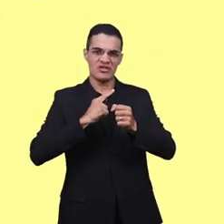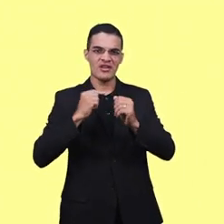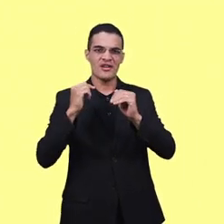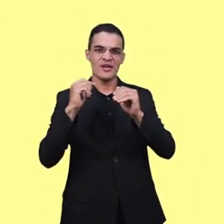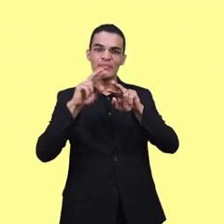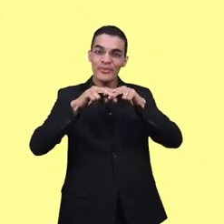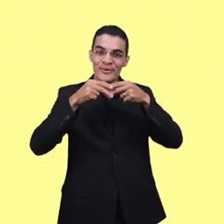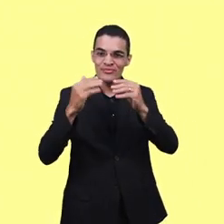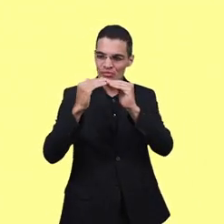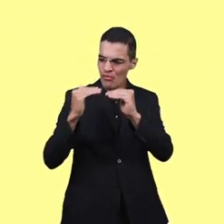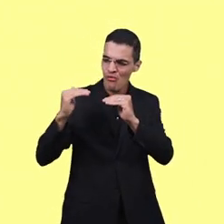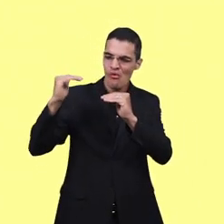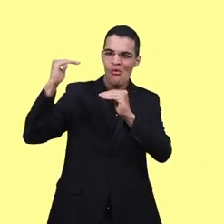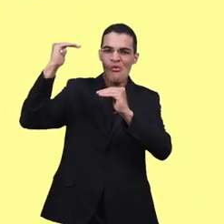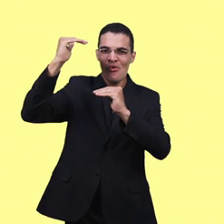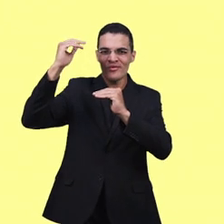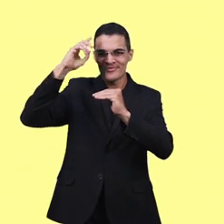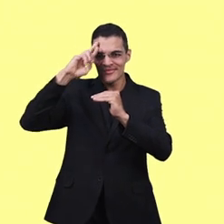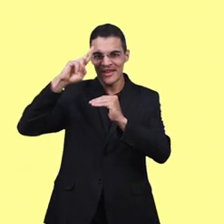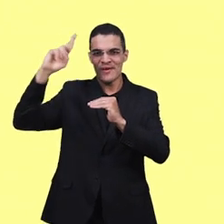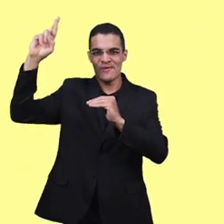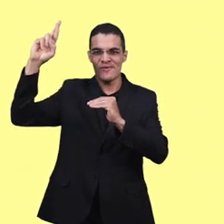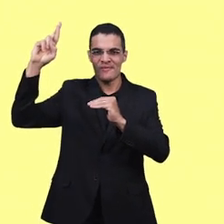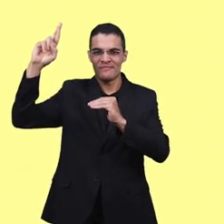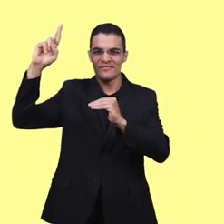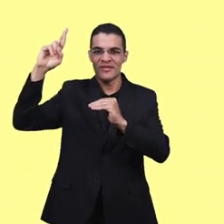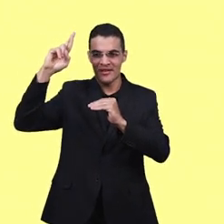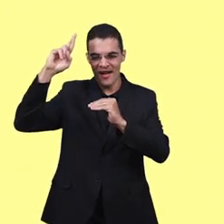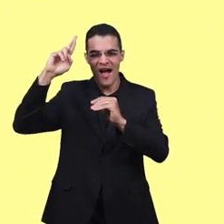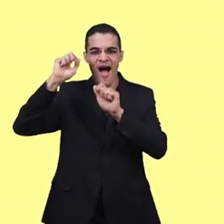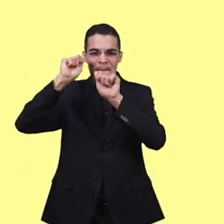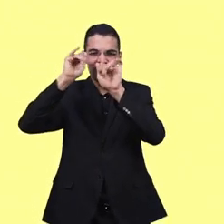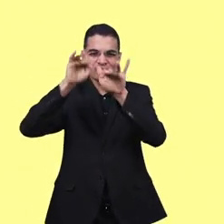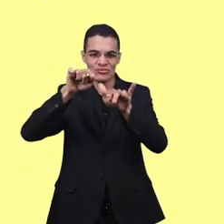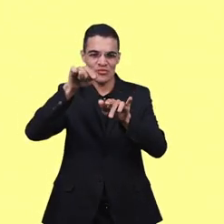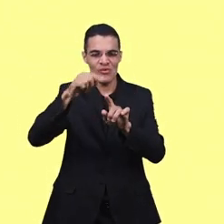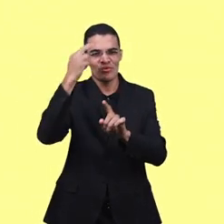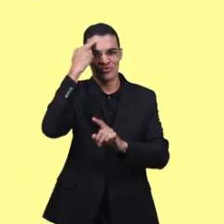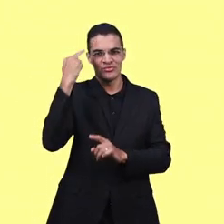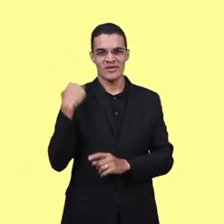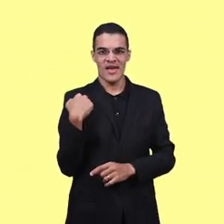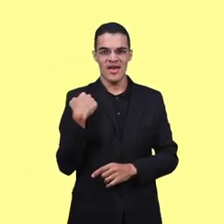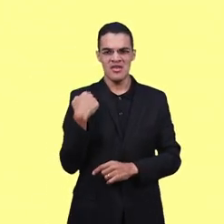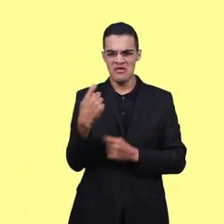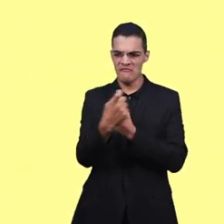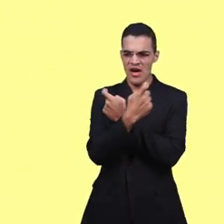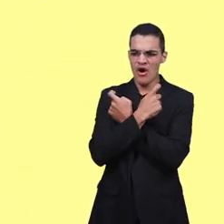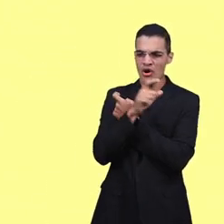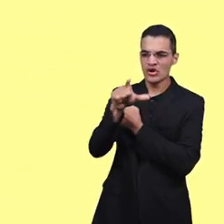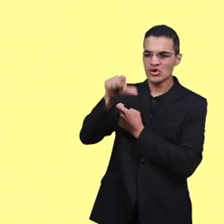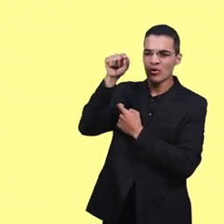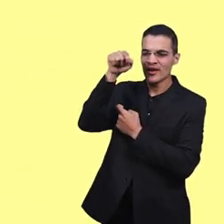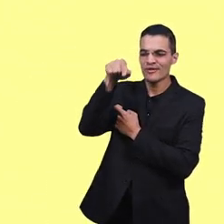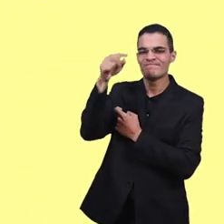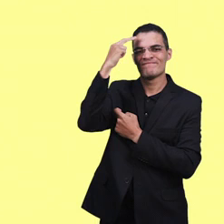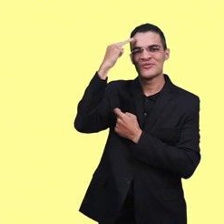do Senhor foi engrandecido. Deus honrou José e Faraó o colocou